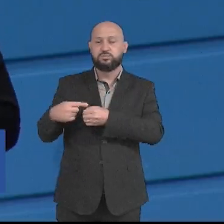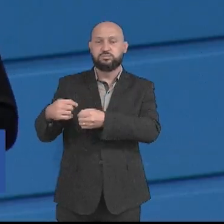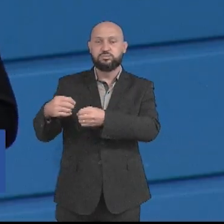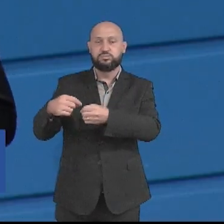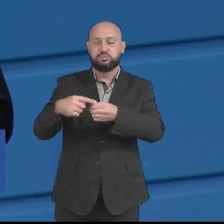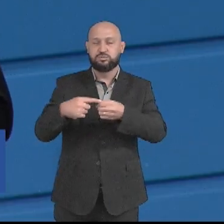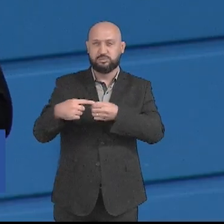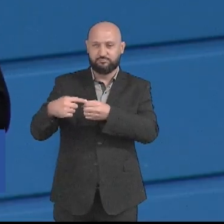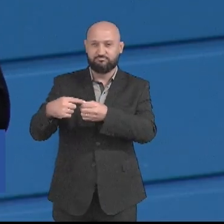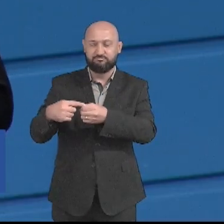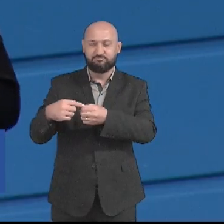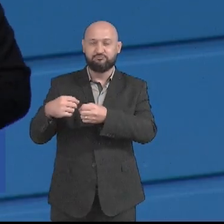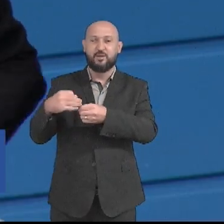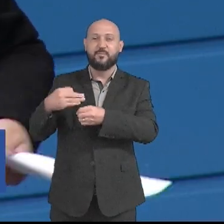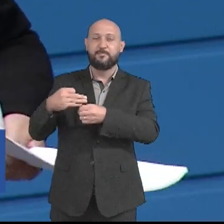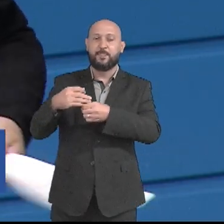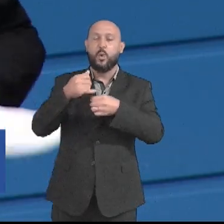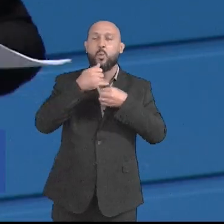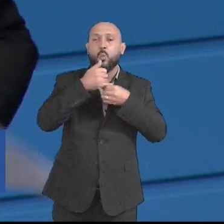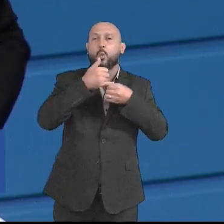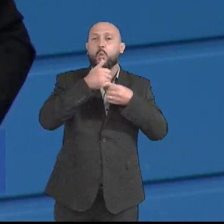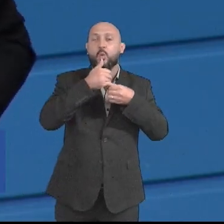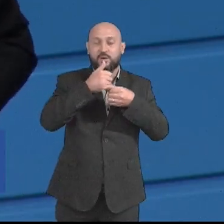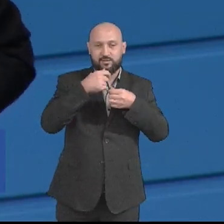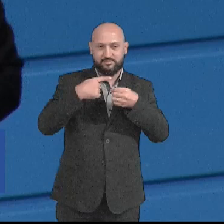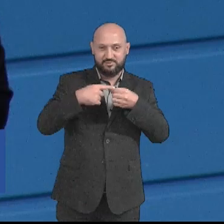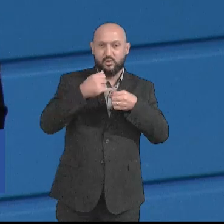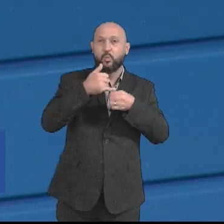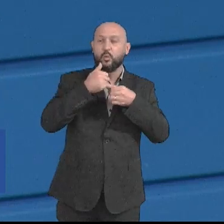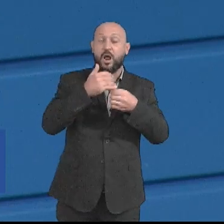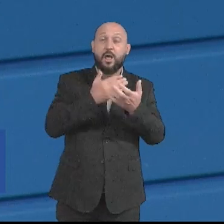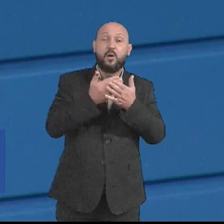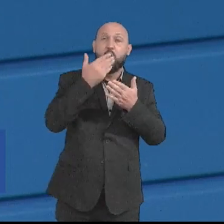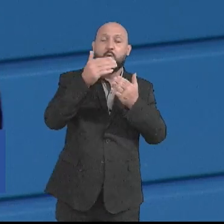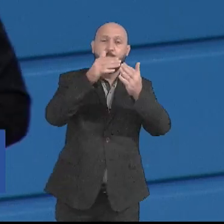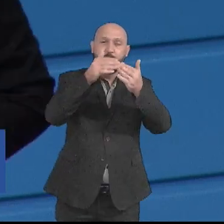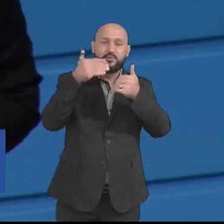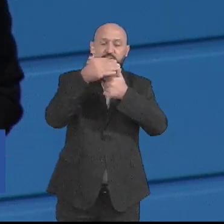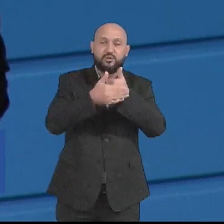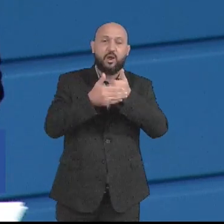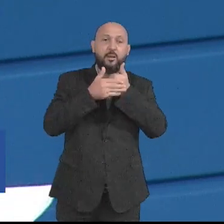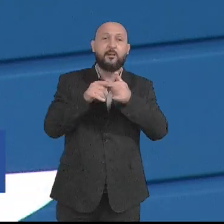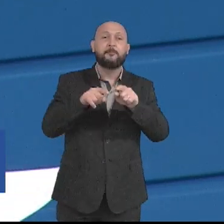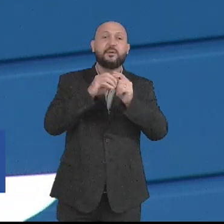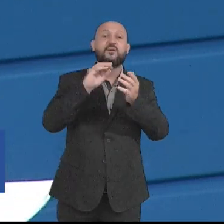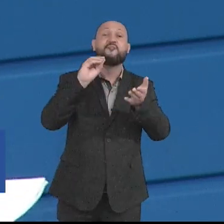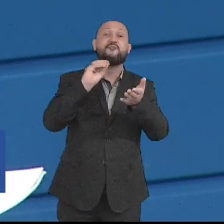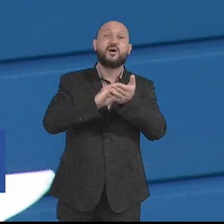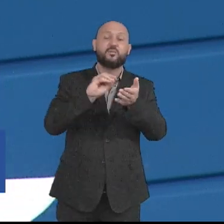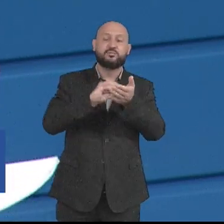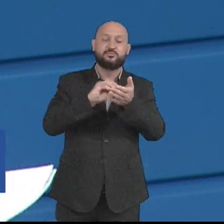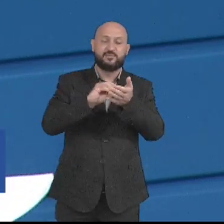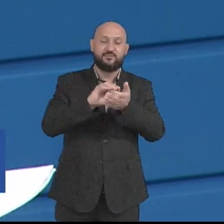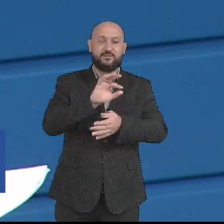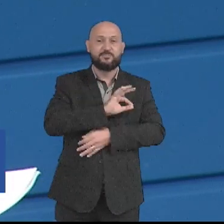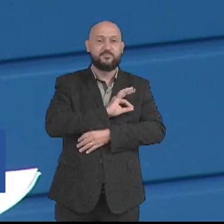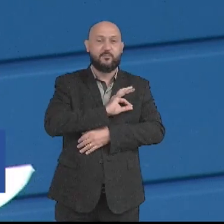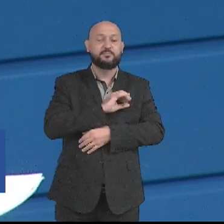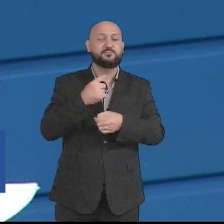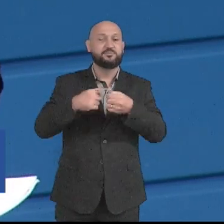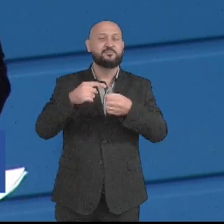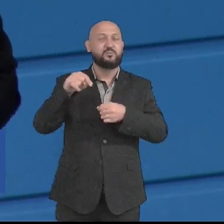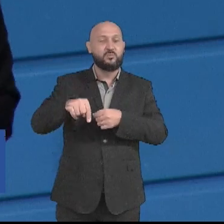em Carapó. A jovem entrou com medida protetiva, só que faltava efetivo na cidade de